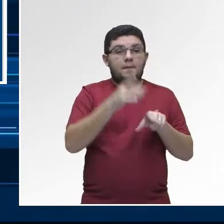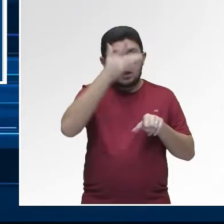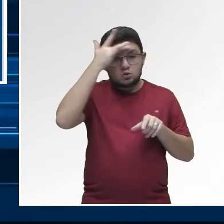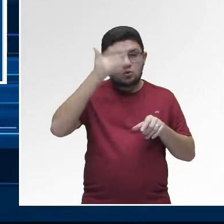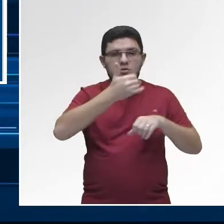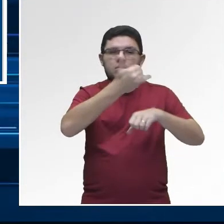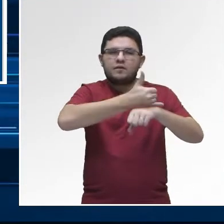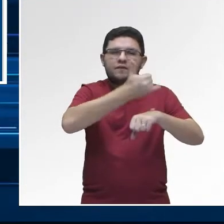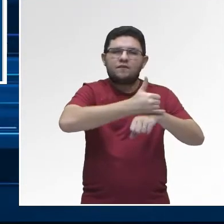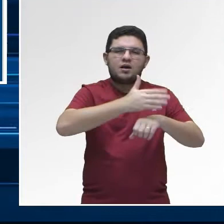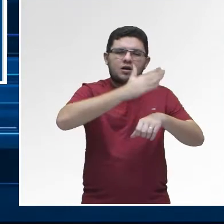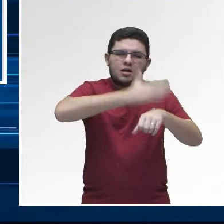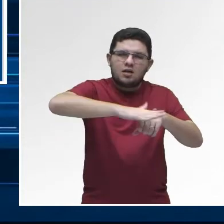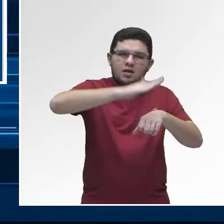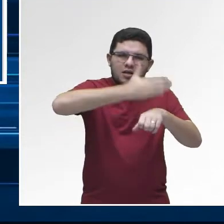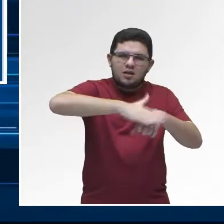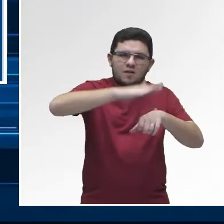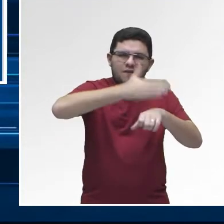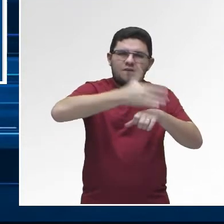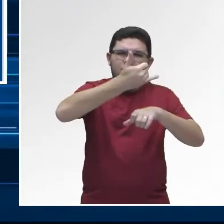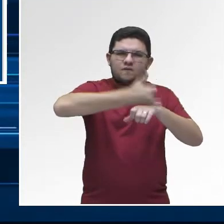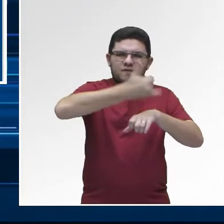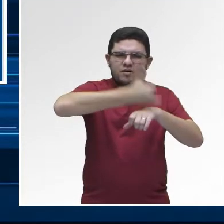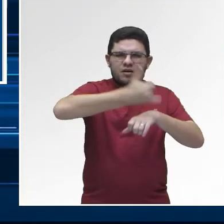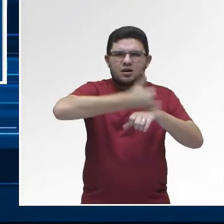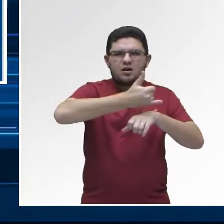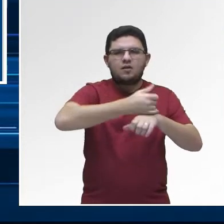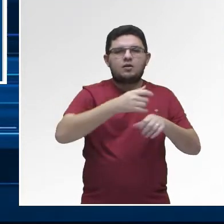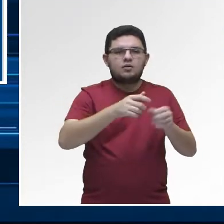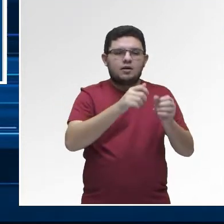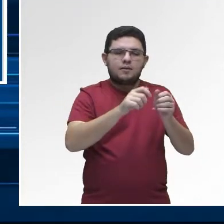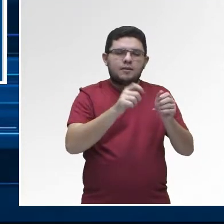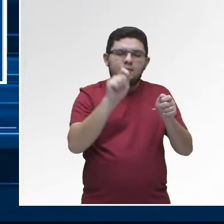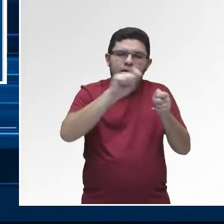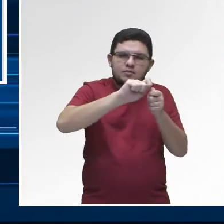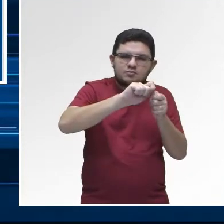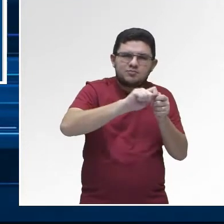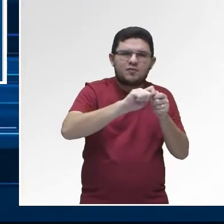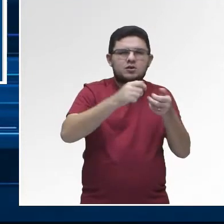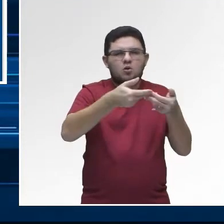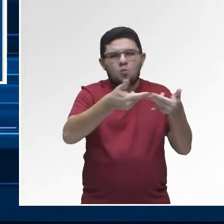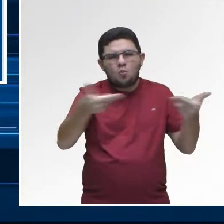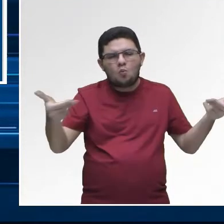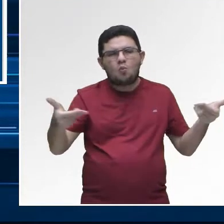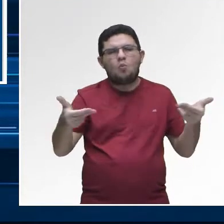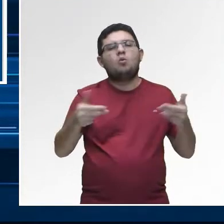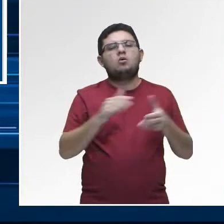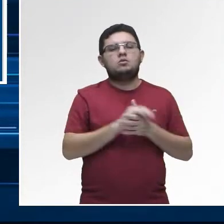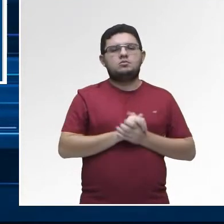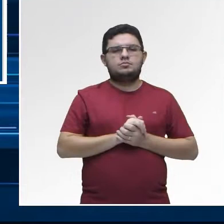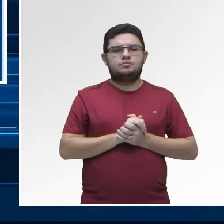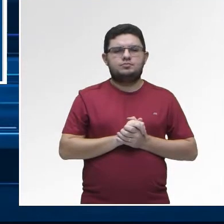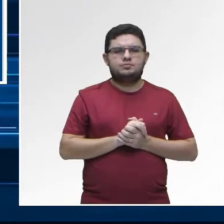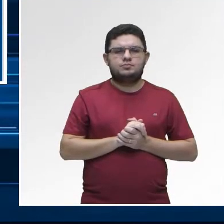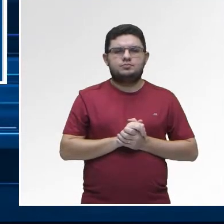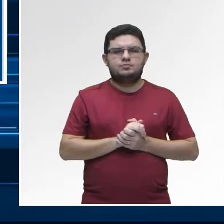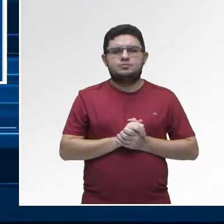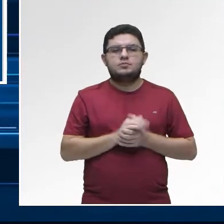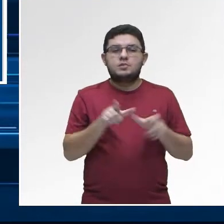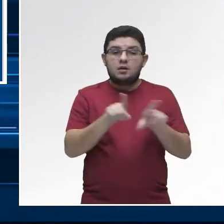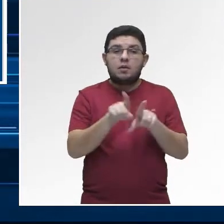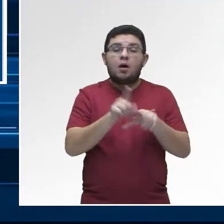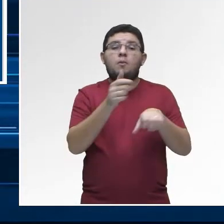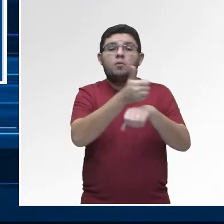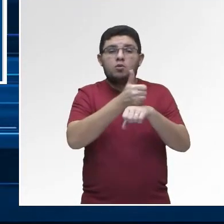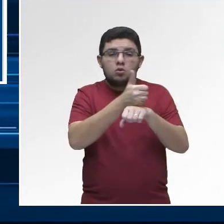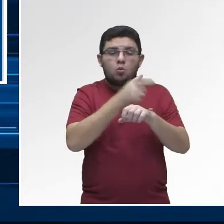fazia as ferramentas, as enxadas, as fechaduras, né? Tinha os